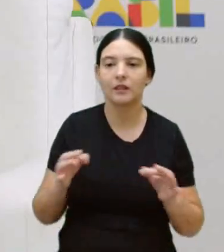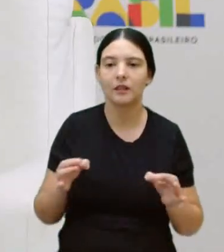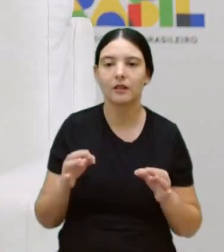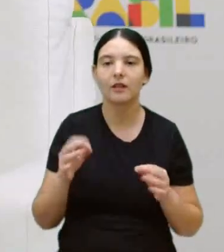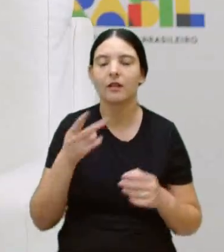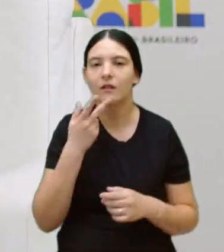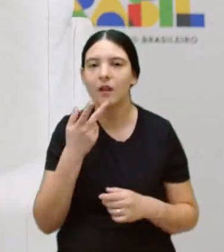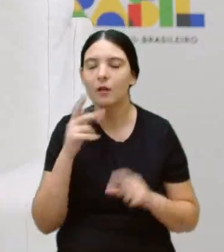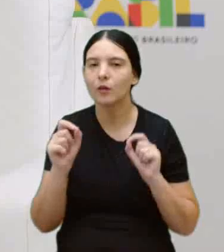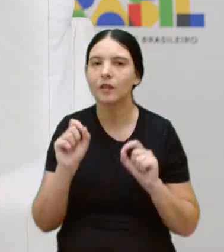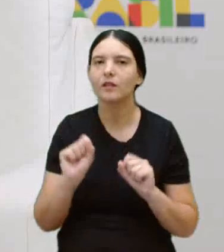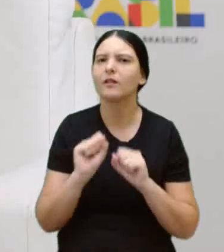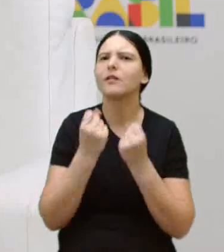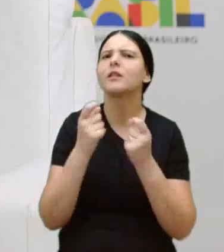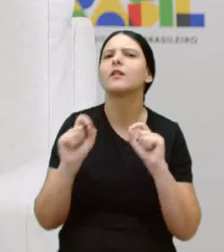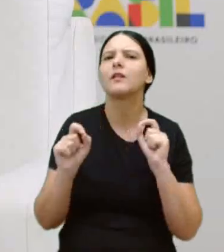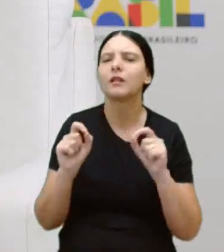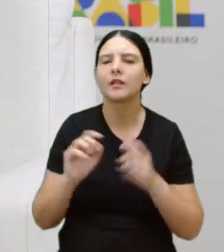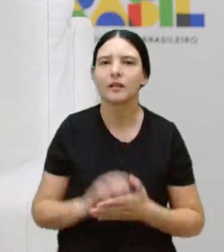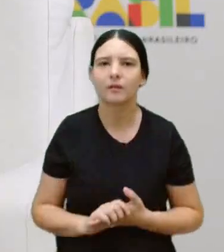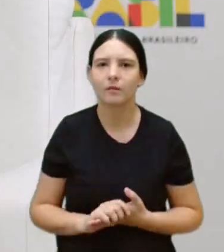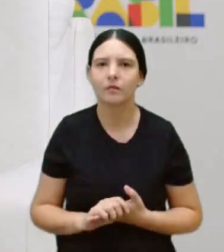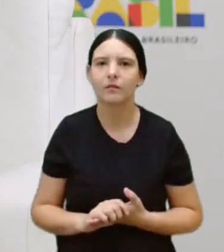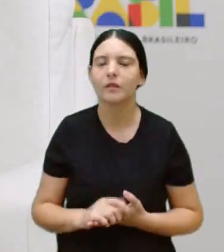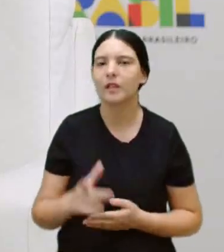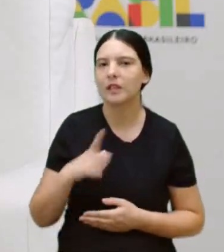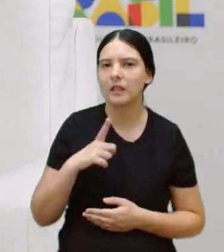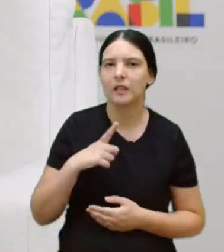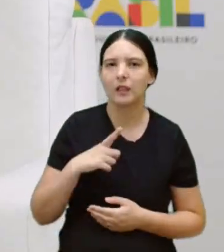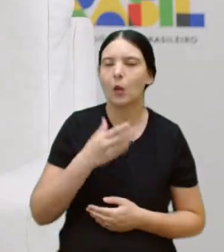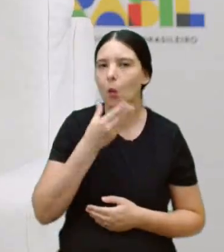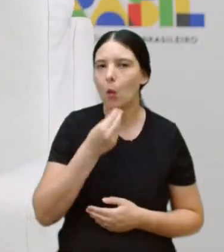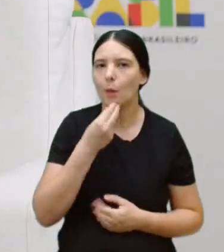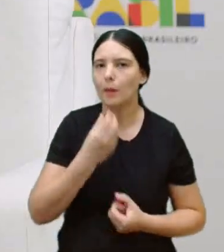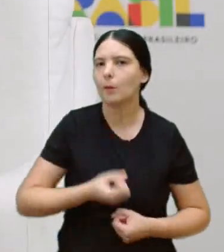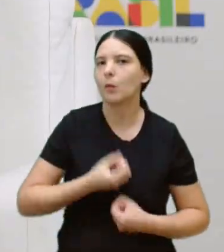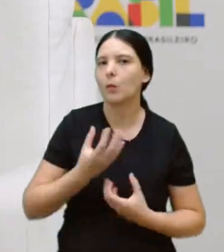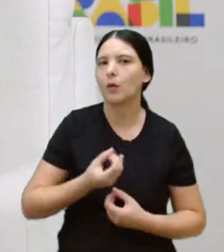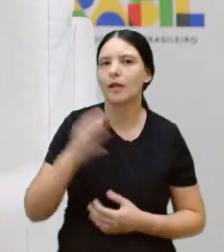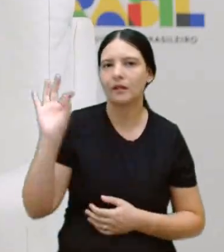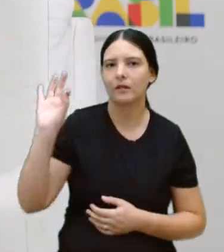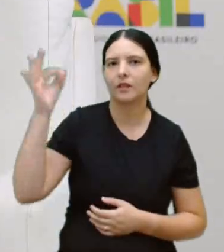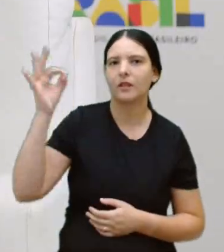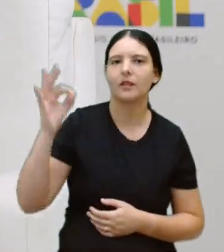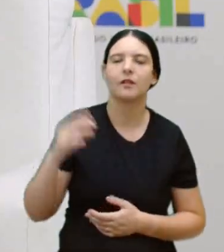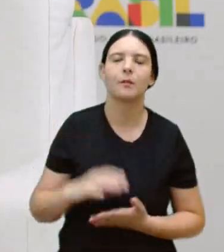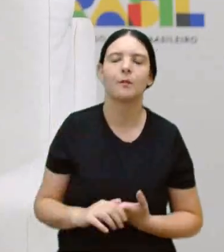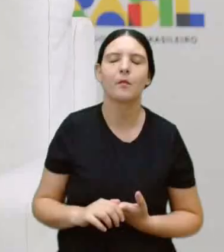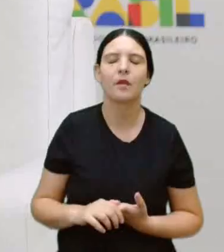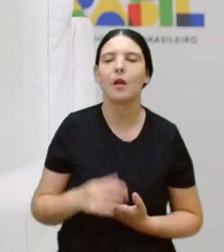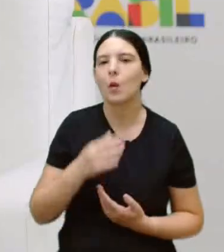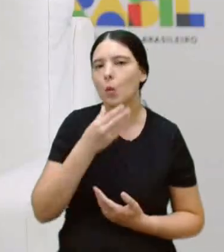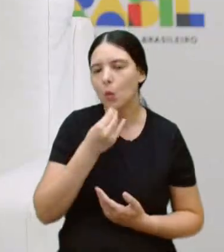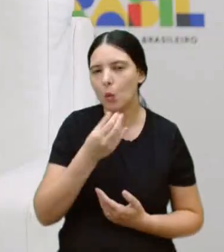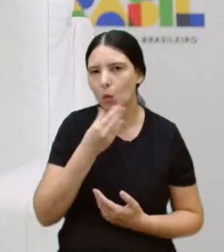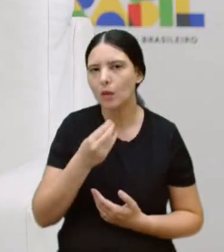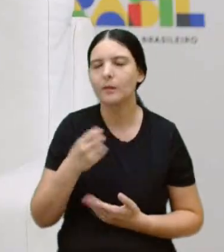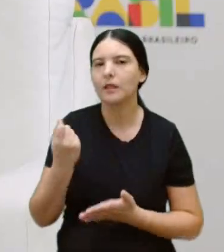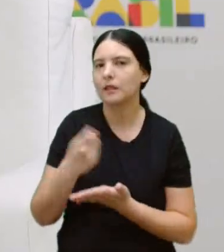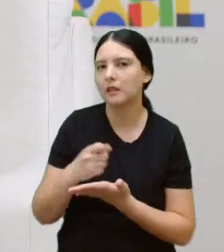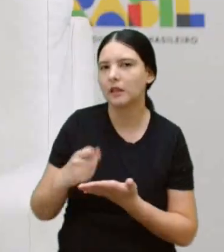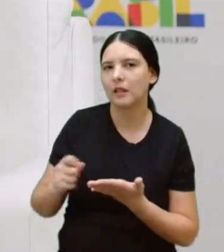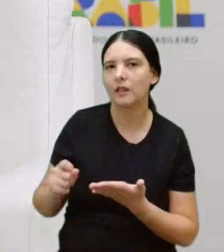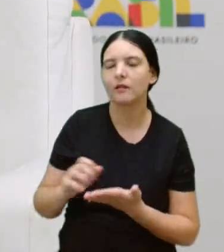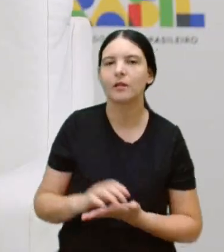defendendo? Tem um poeta francês, Paul Valéry. E o Paul Valéry escreve: